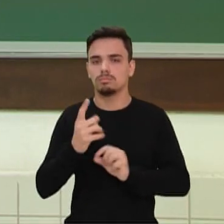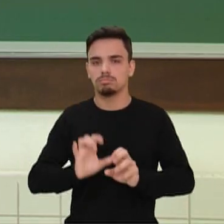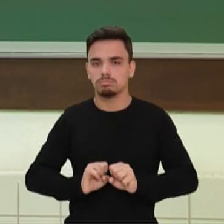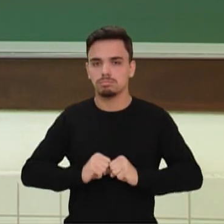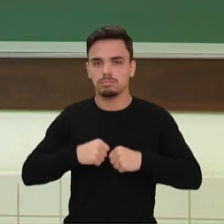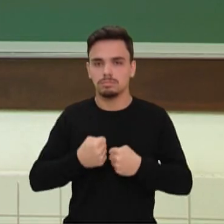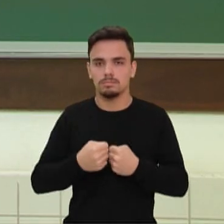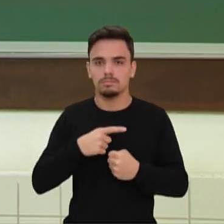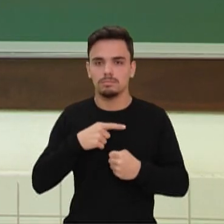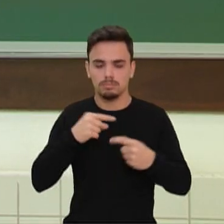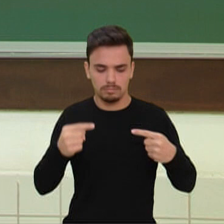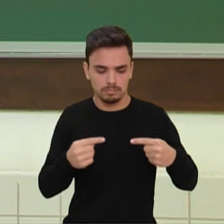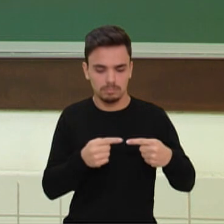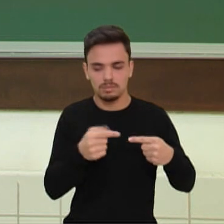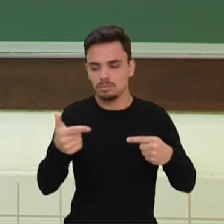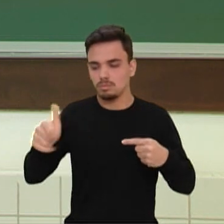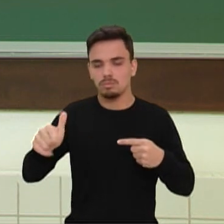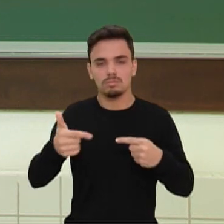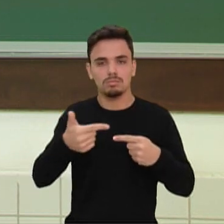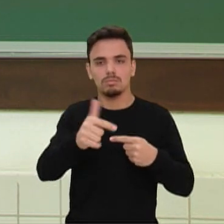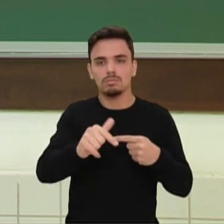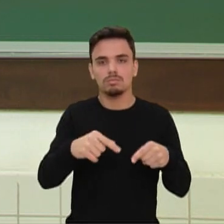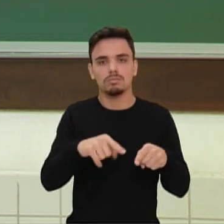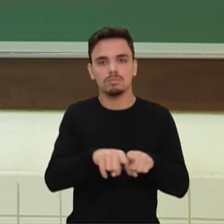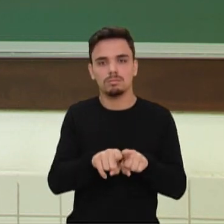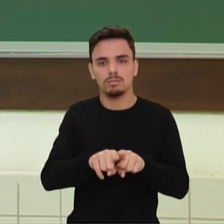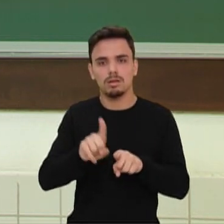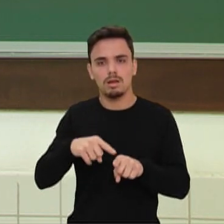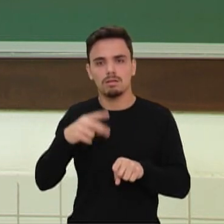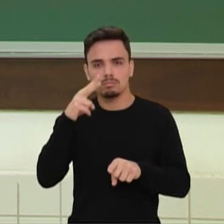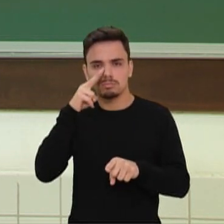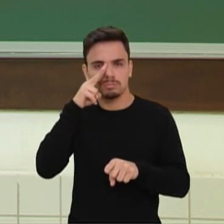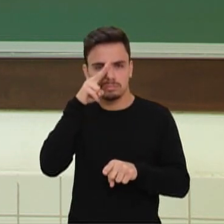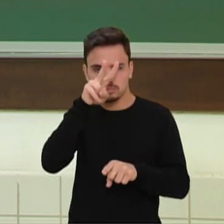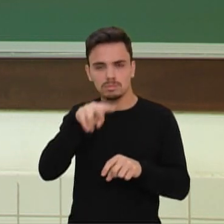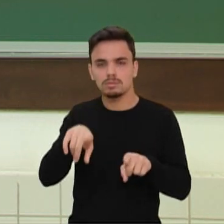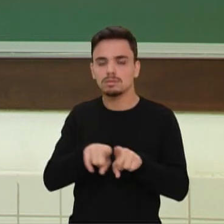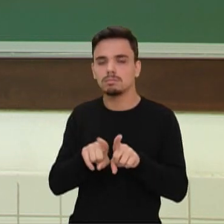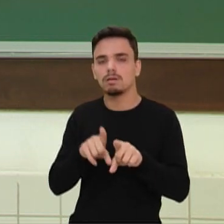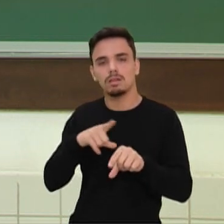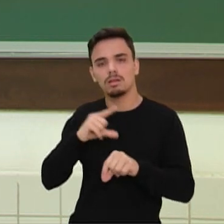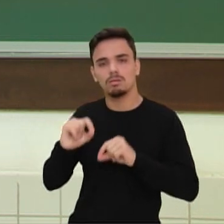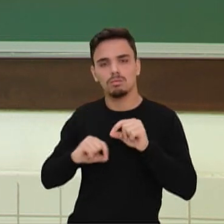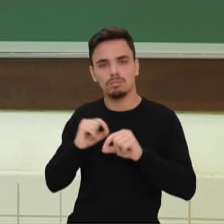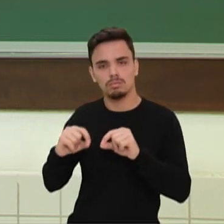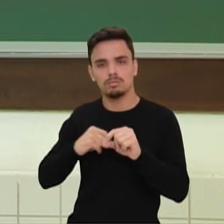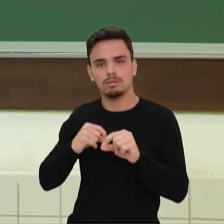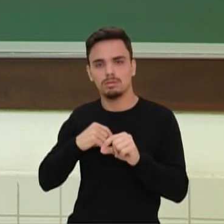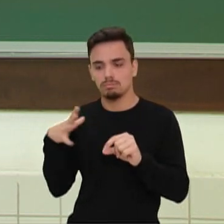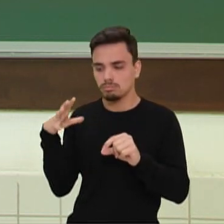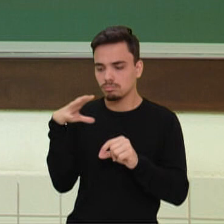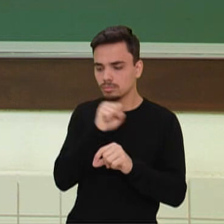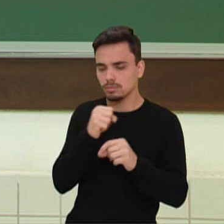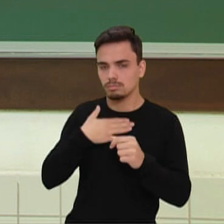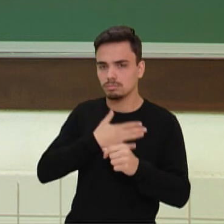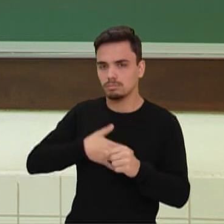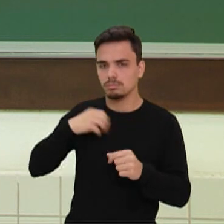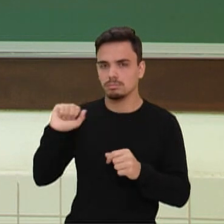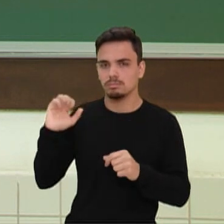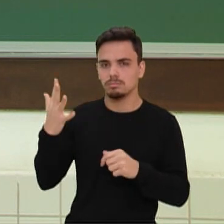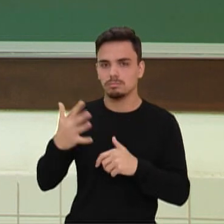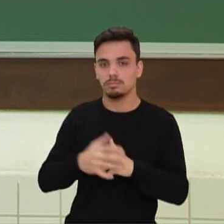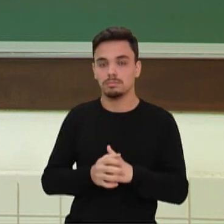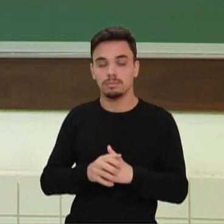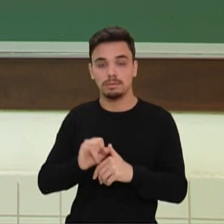sendo assimilado por um outro impulso que é mais forte, que tem mais urgência para ser satisfeito. E quando